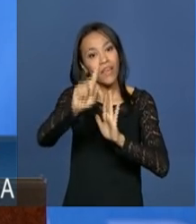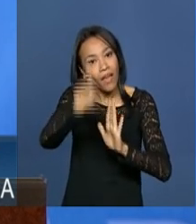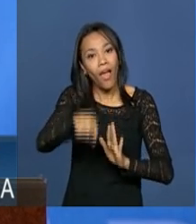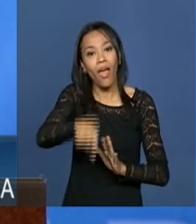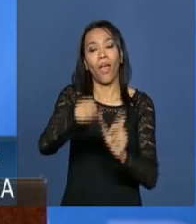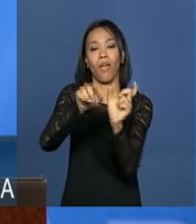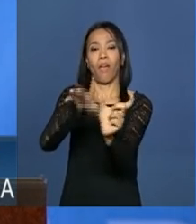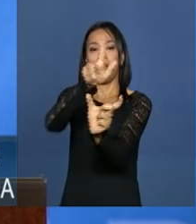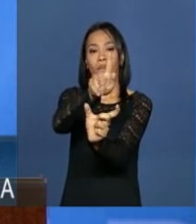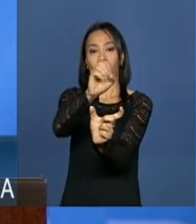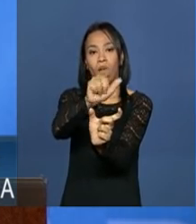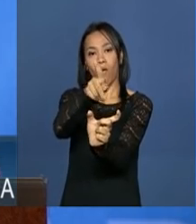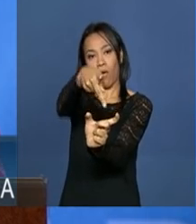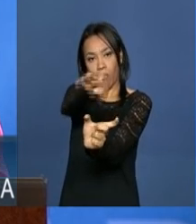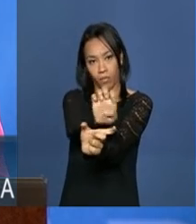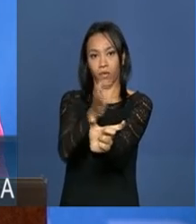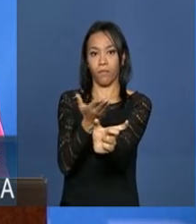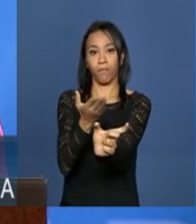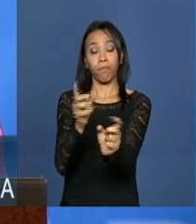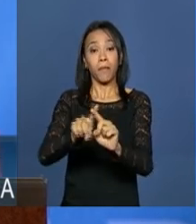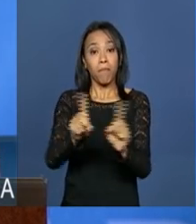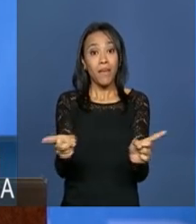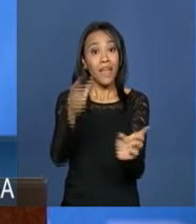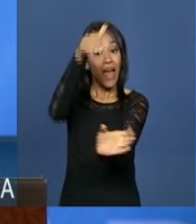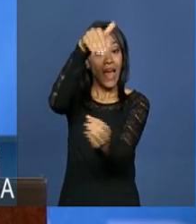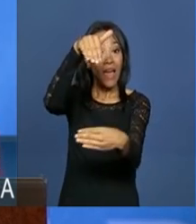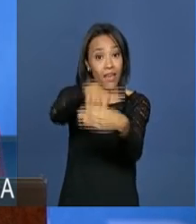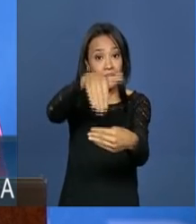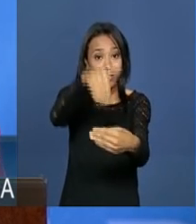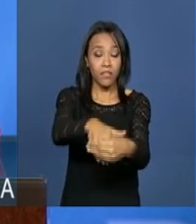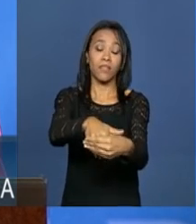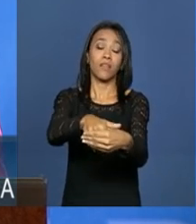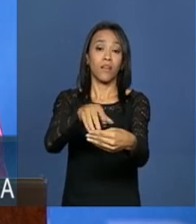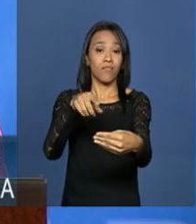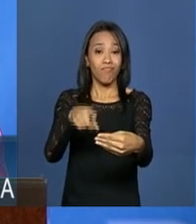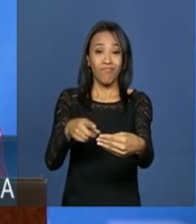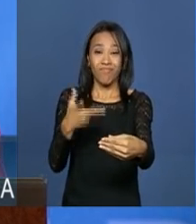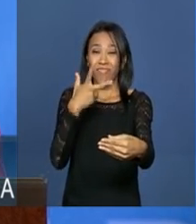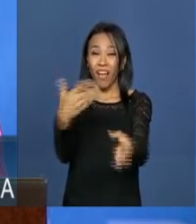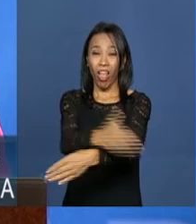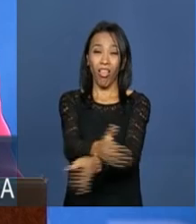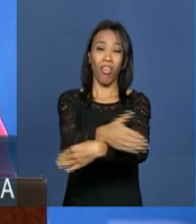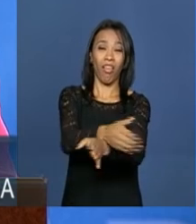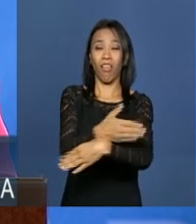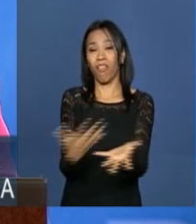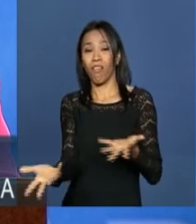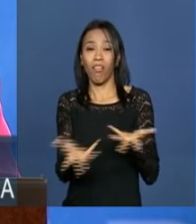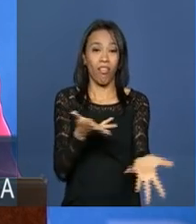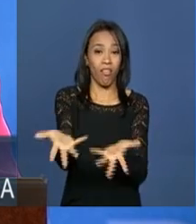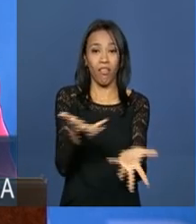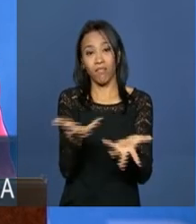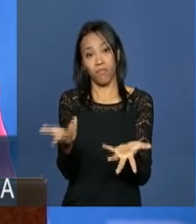estará sendo destituído, mas a própria eleição que estará sendo desmoralizada como